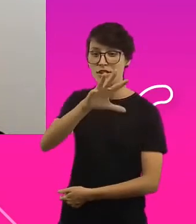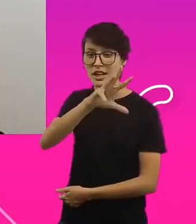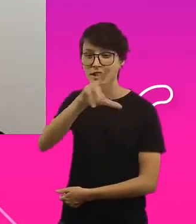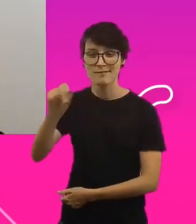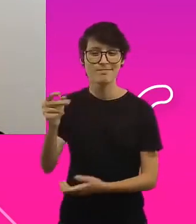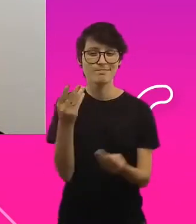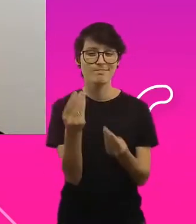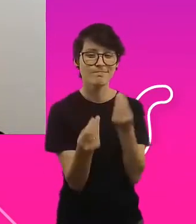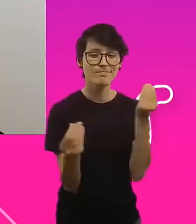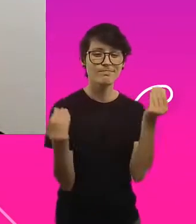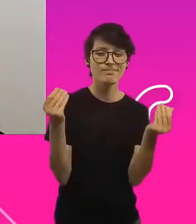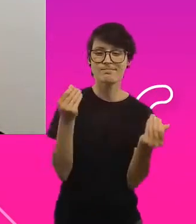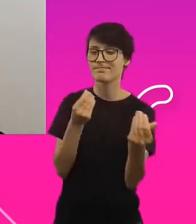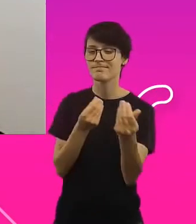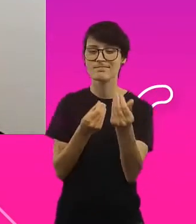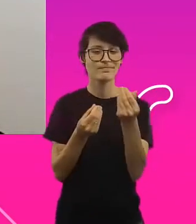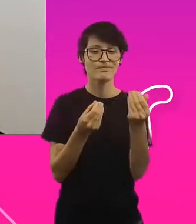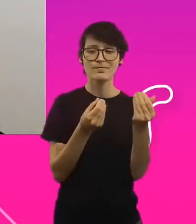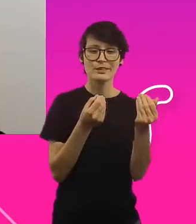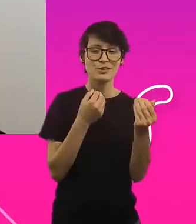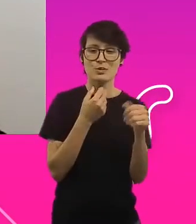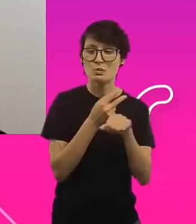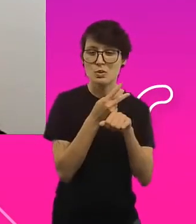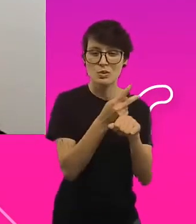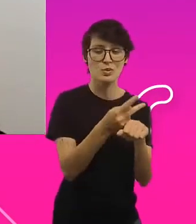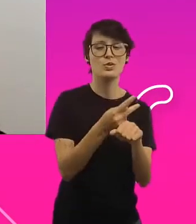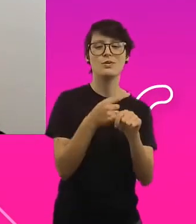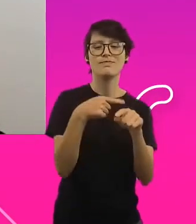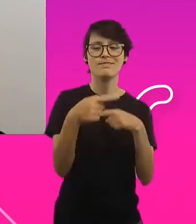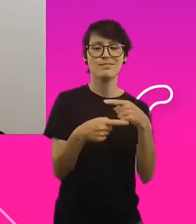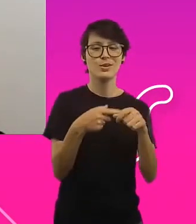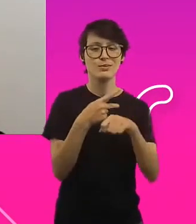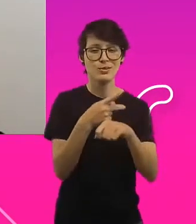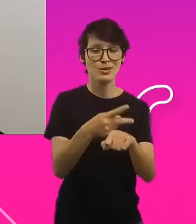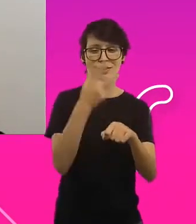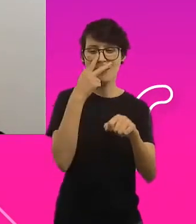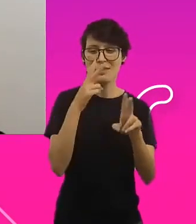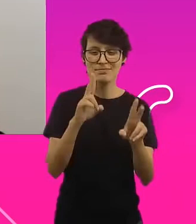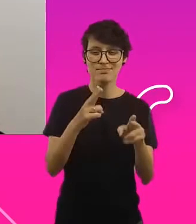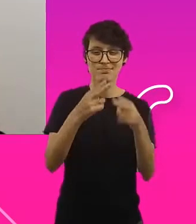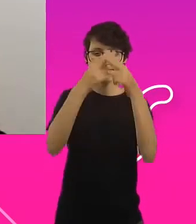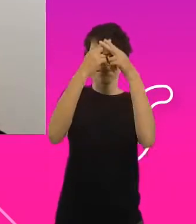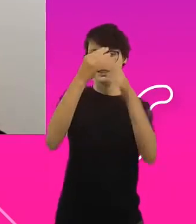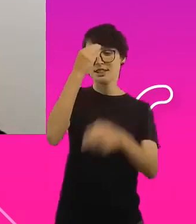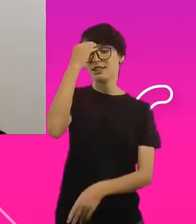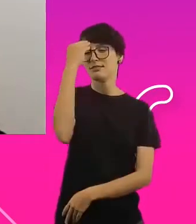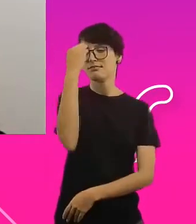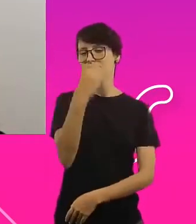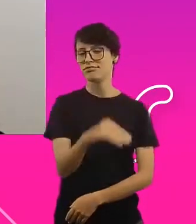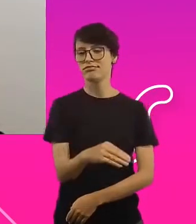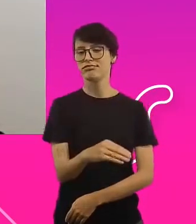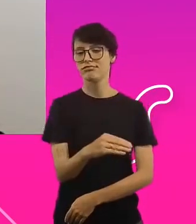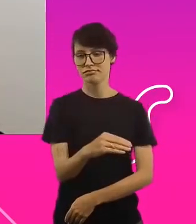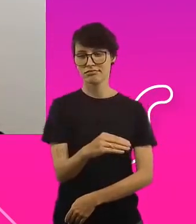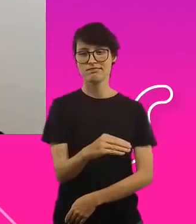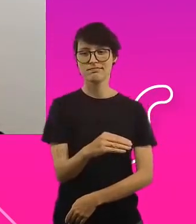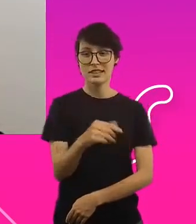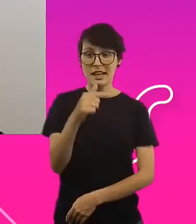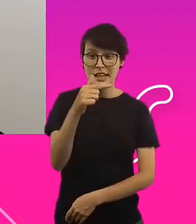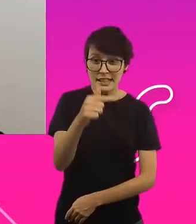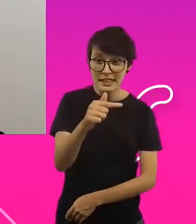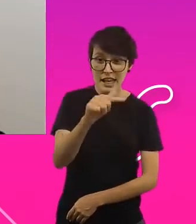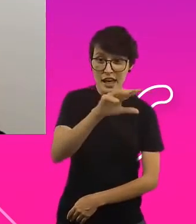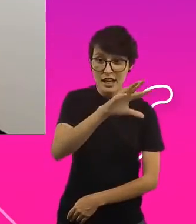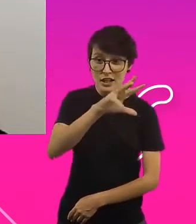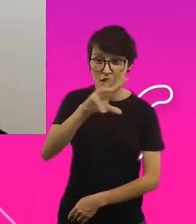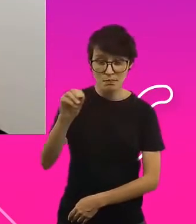estão sem procurar, né, que após a busca eles têm frustração e desistem de procurar, e 7 milhões subocupados,